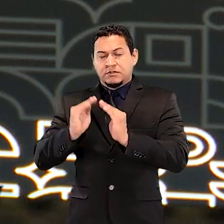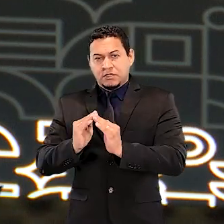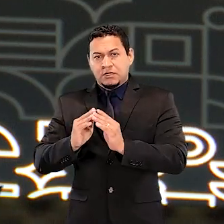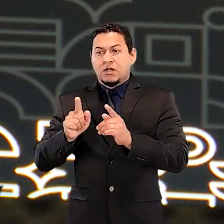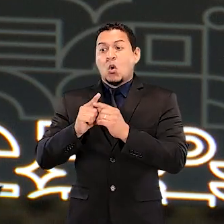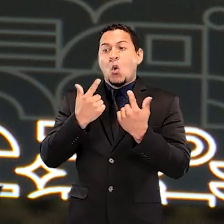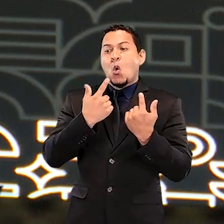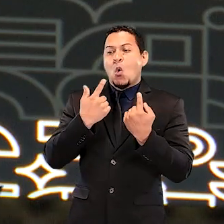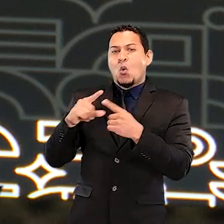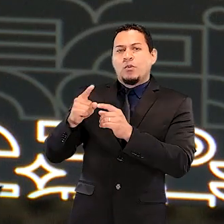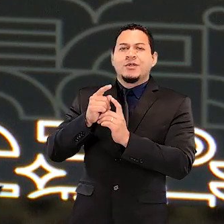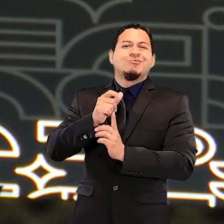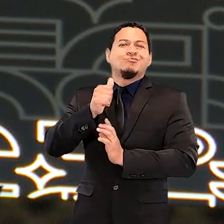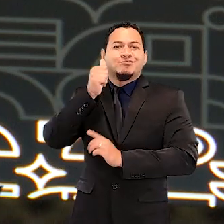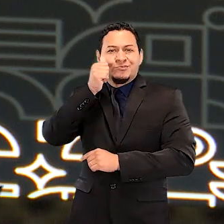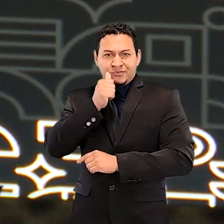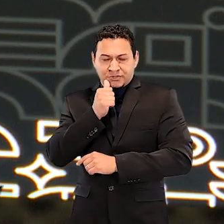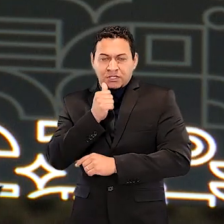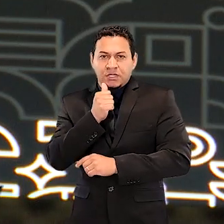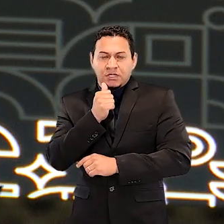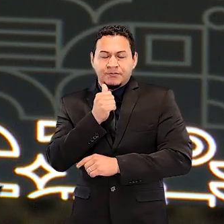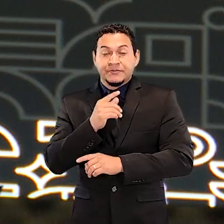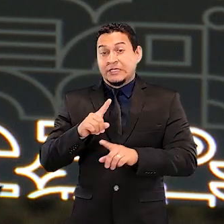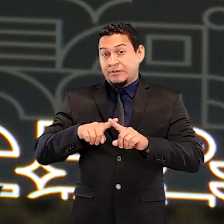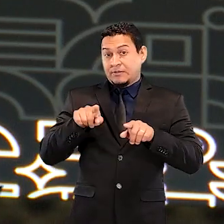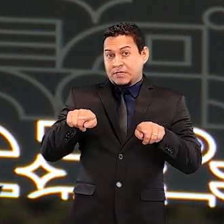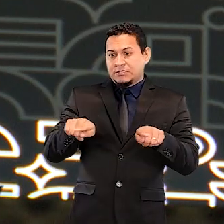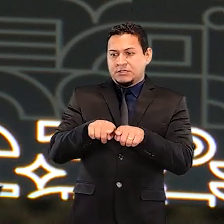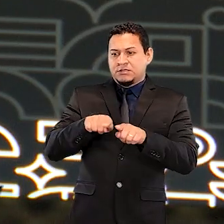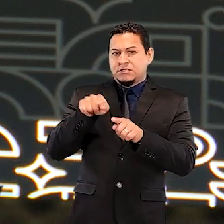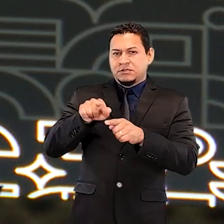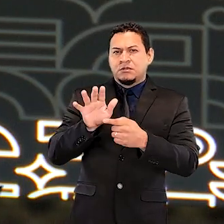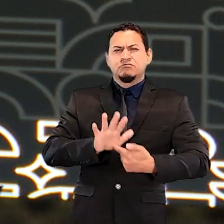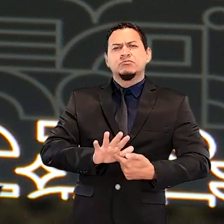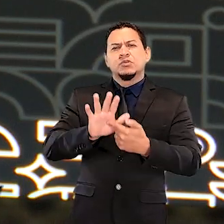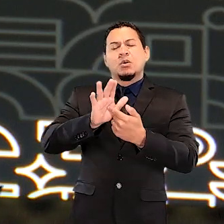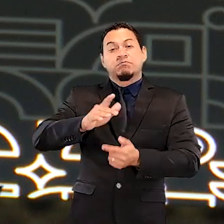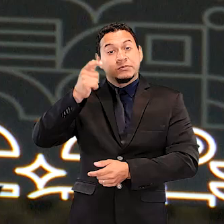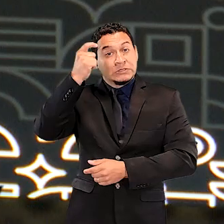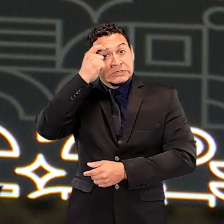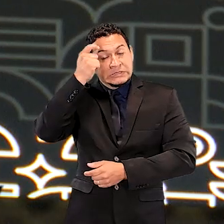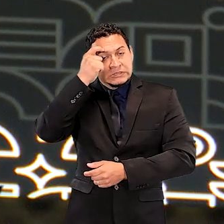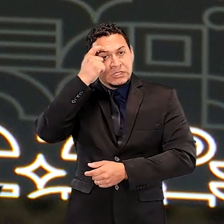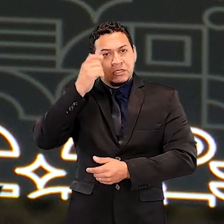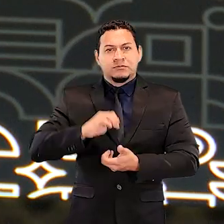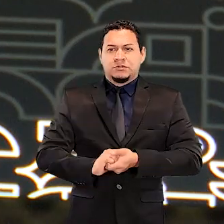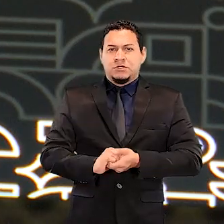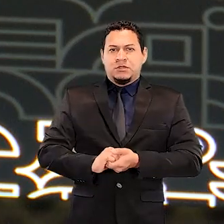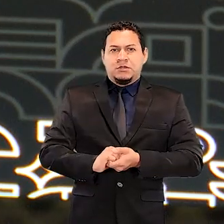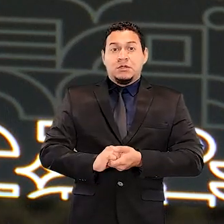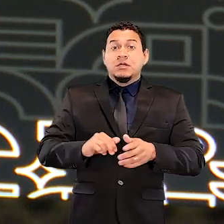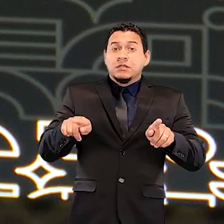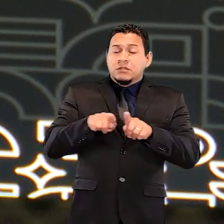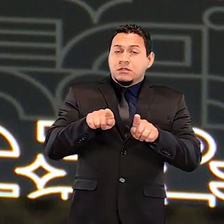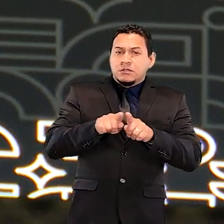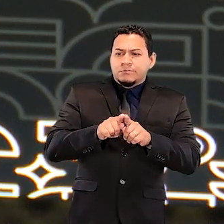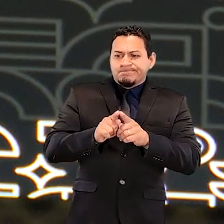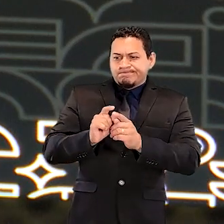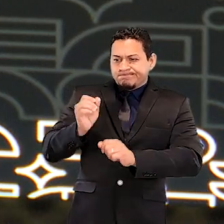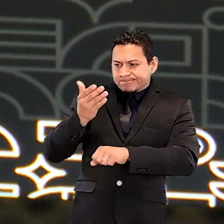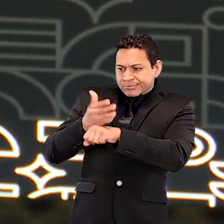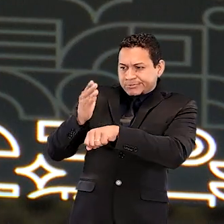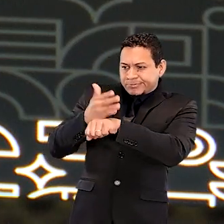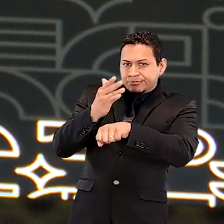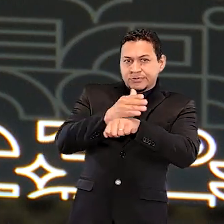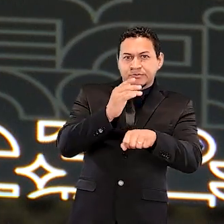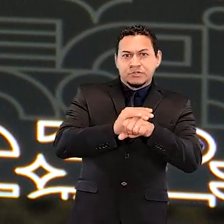O projeto ele visa a conscientização, a formação, a capacitação de